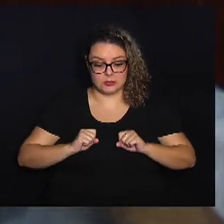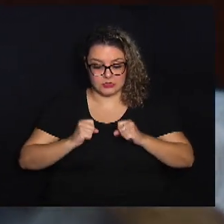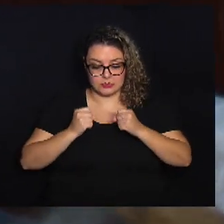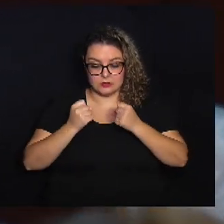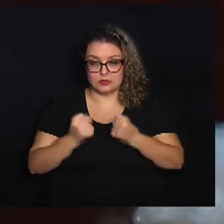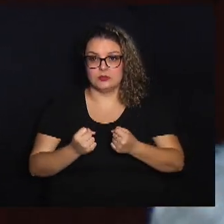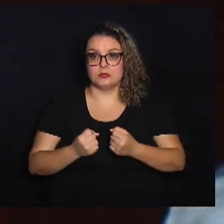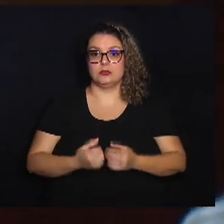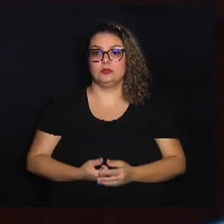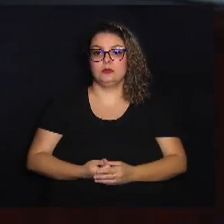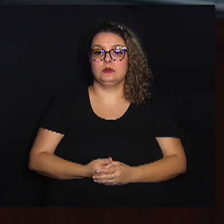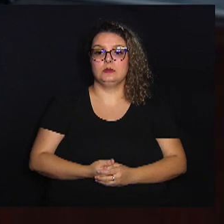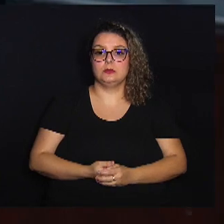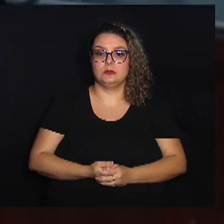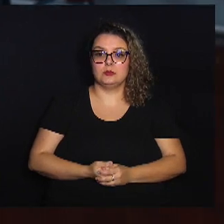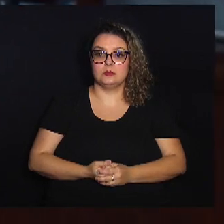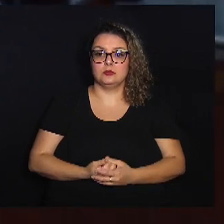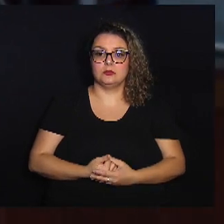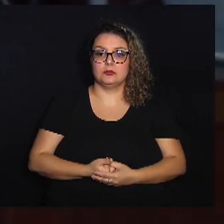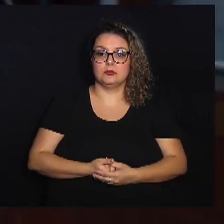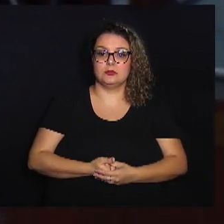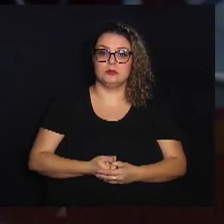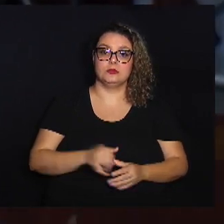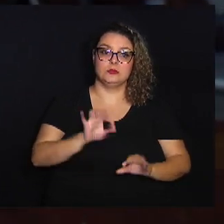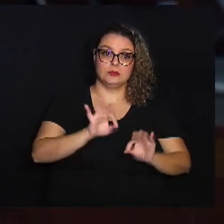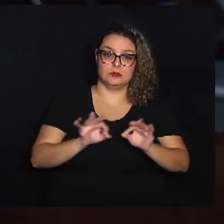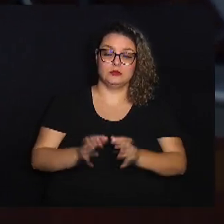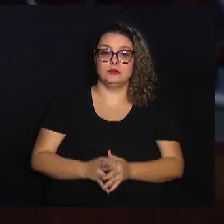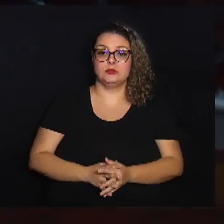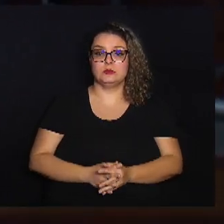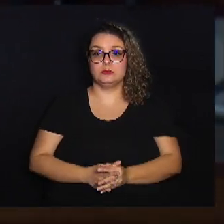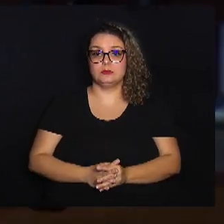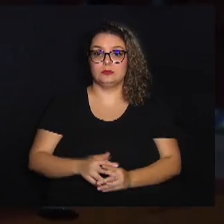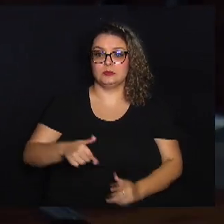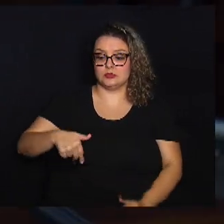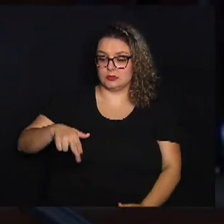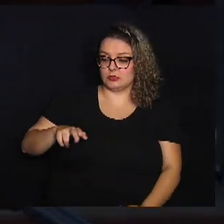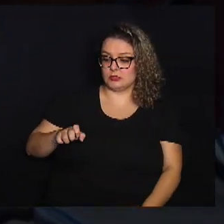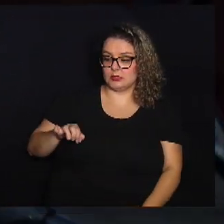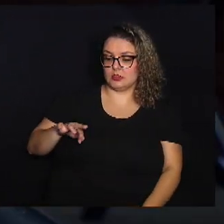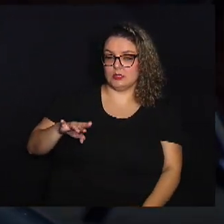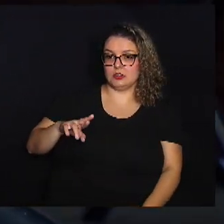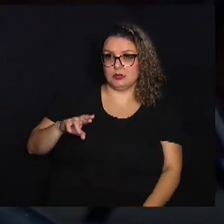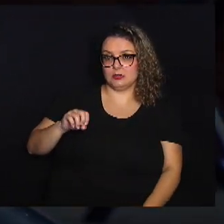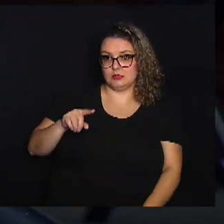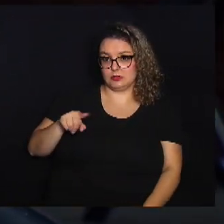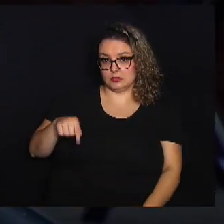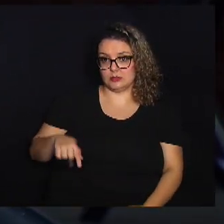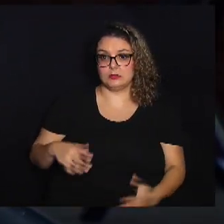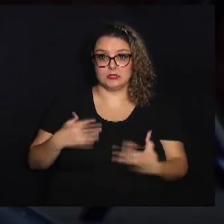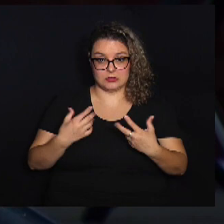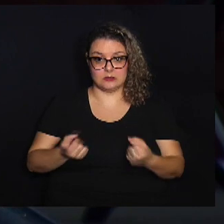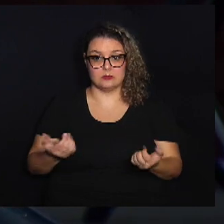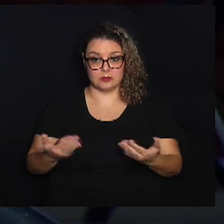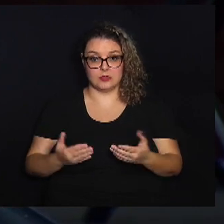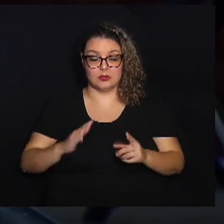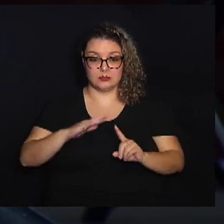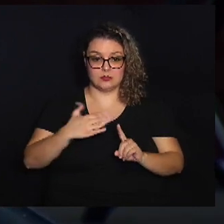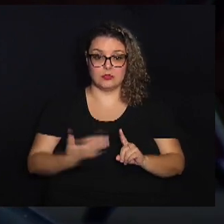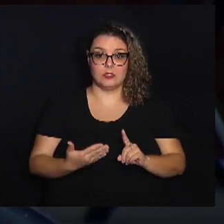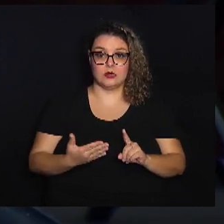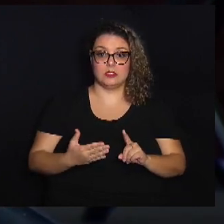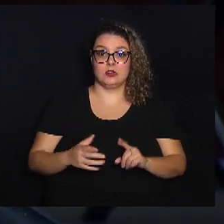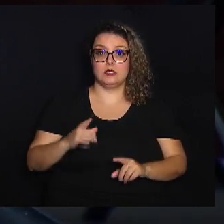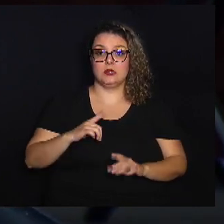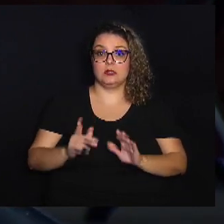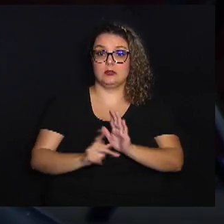né, nos projetos, e para o Queiroz receber hoje essa homenagem, passou por um